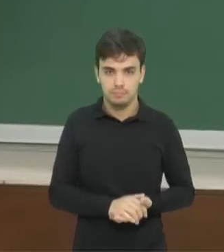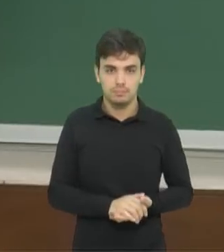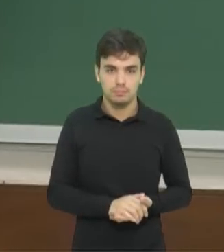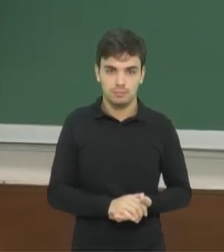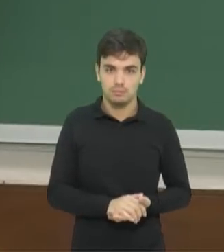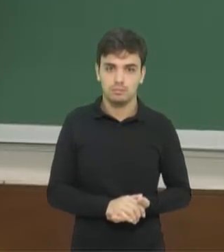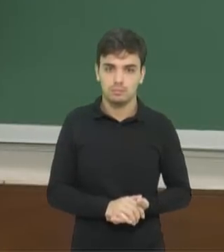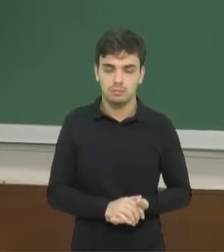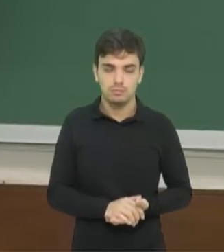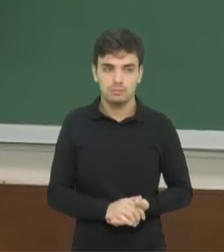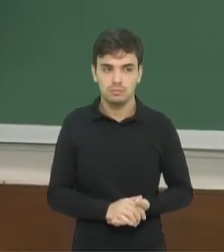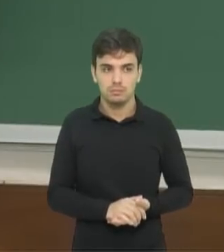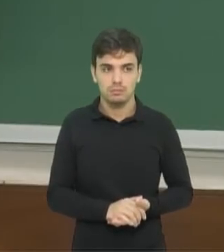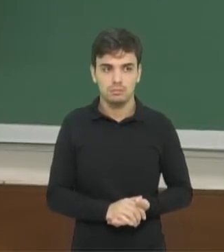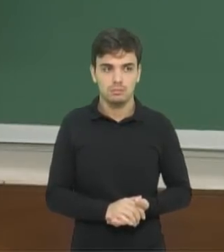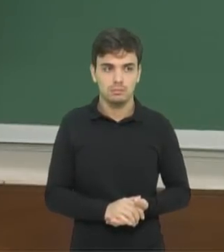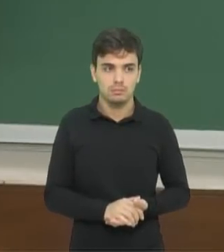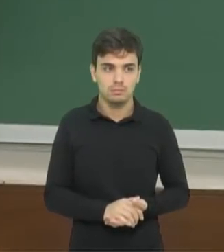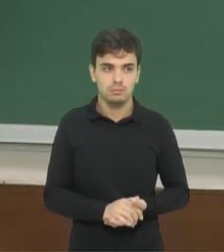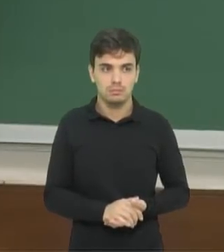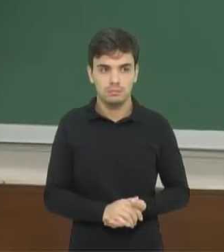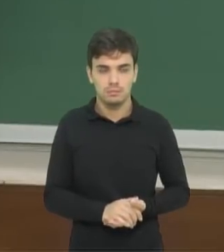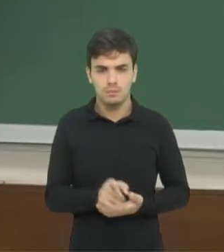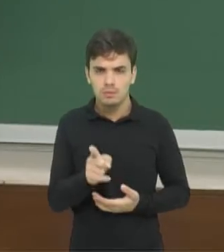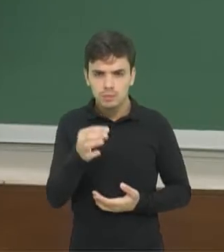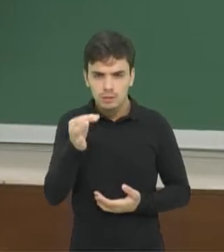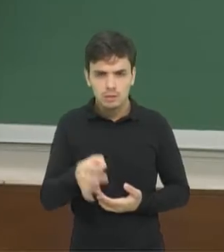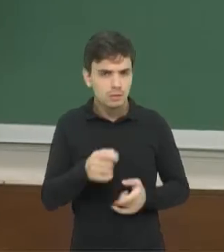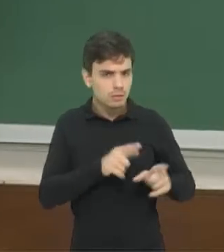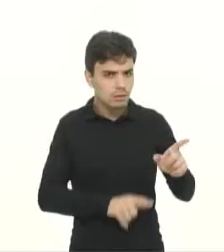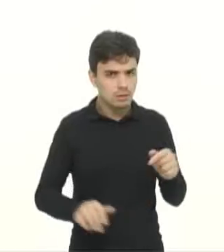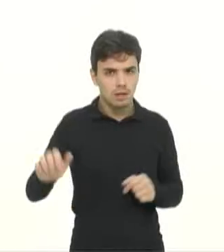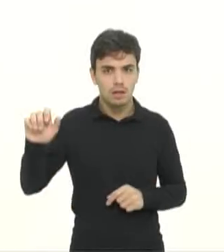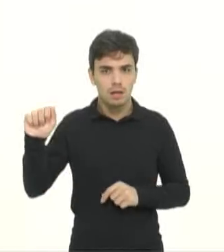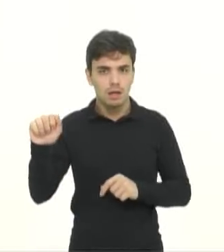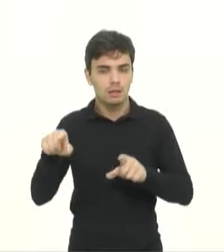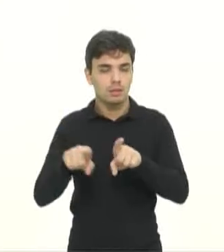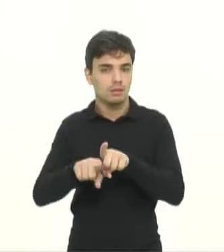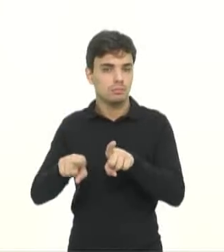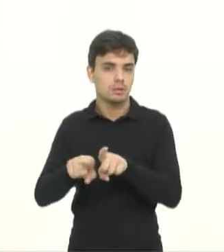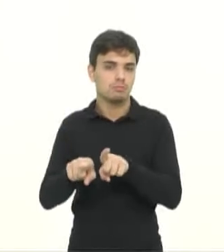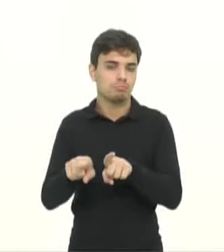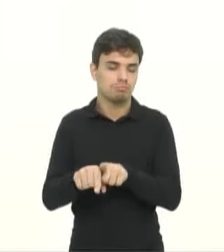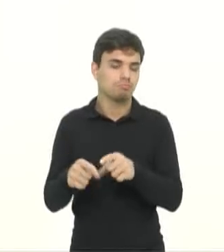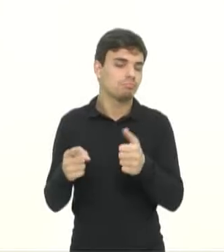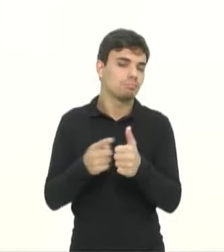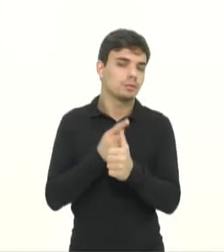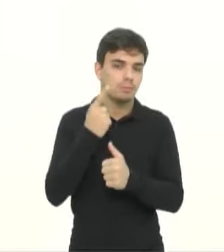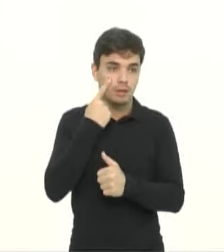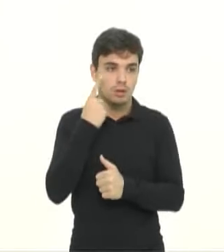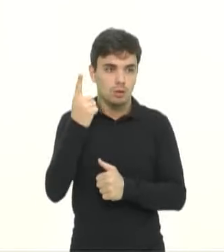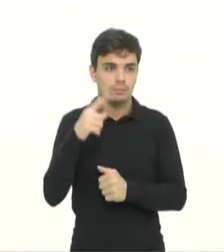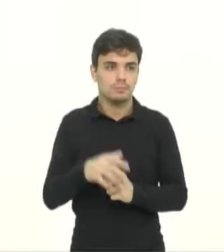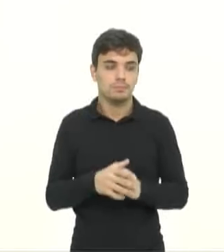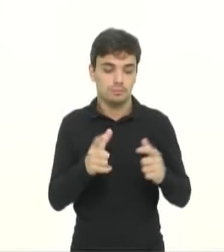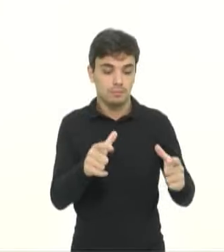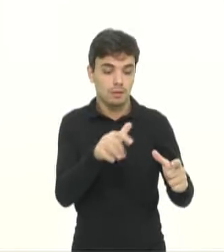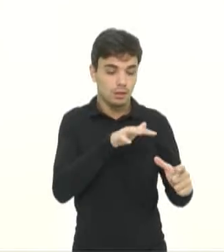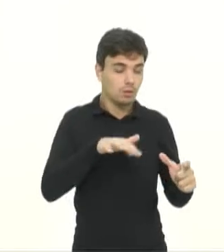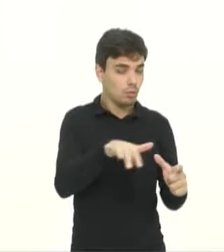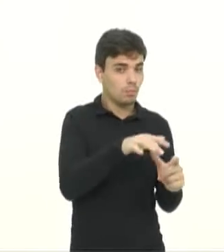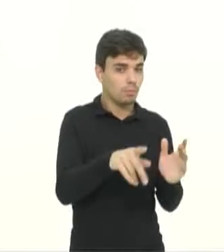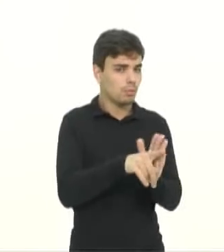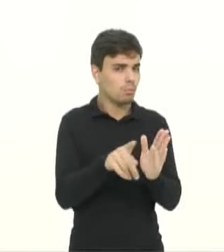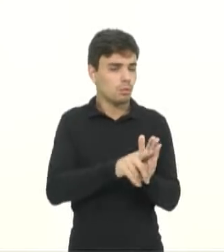número 2. Vamos lá? Será que você acertou na letra A, gente? Tava de primeira ali, ó. No campo da cultura e